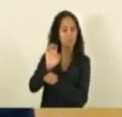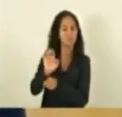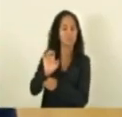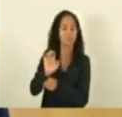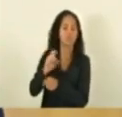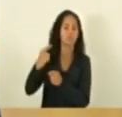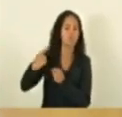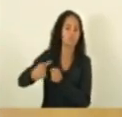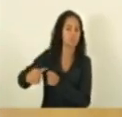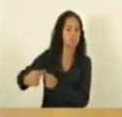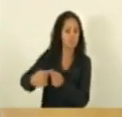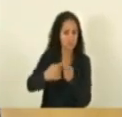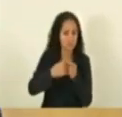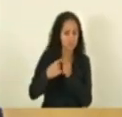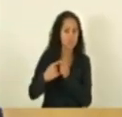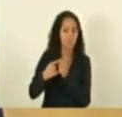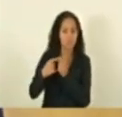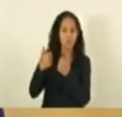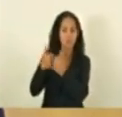municipais.